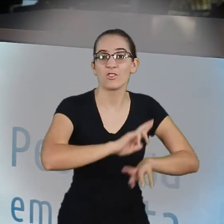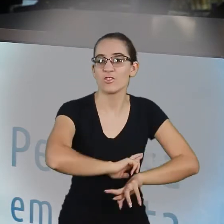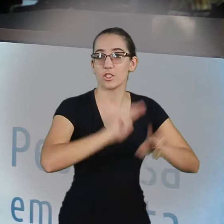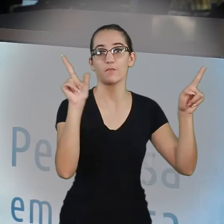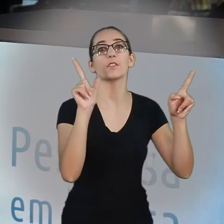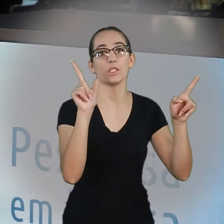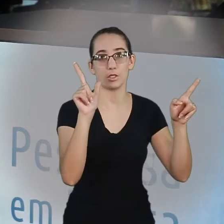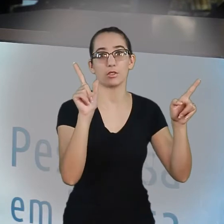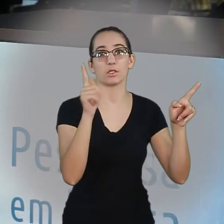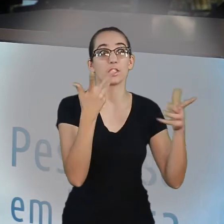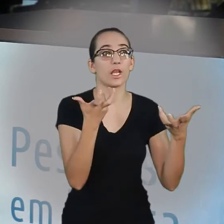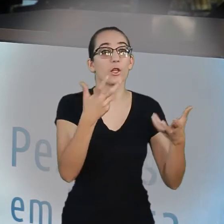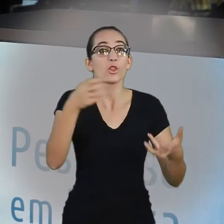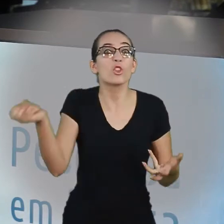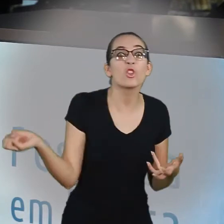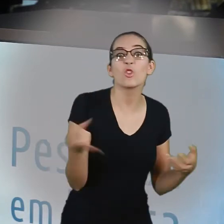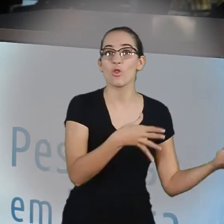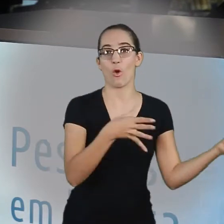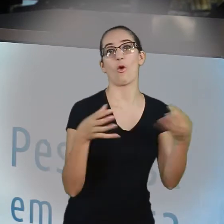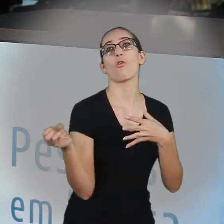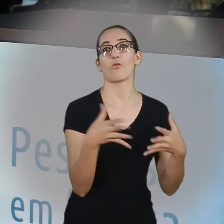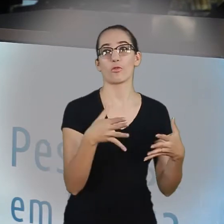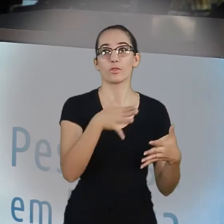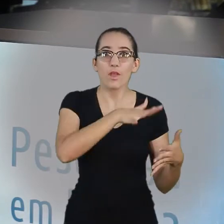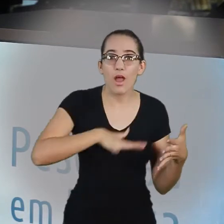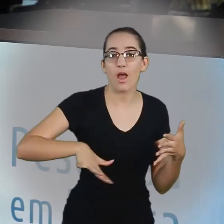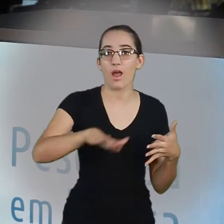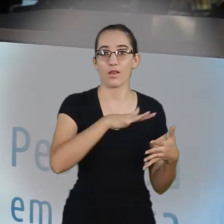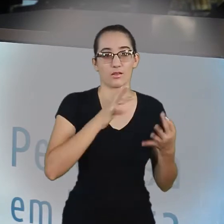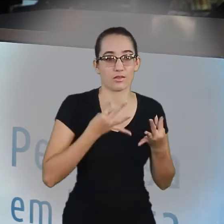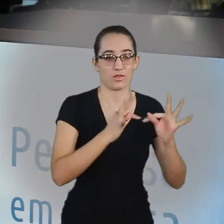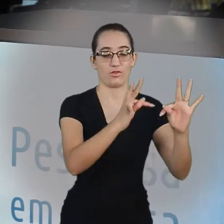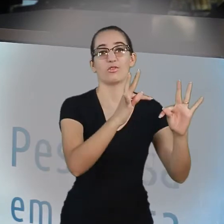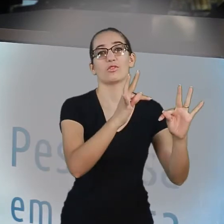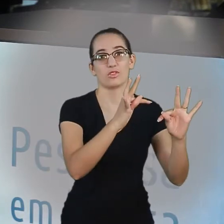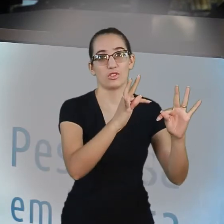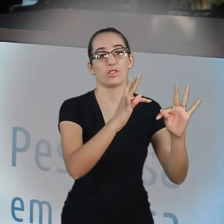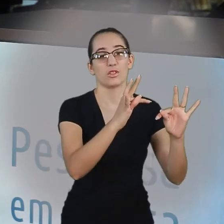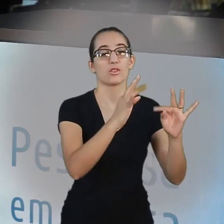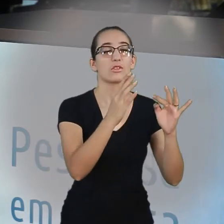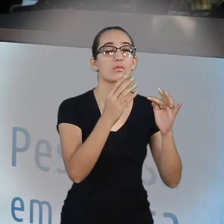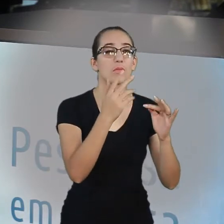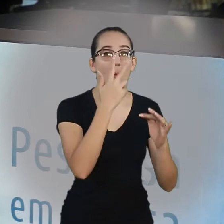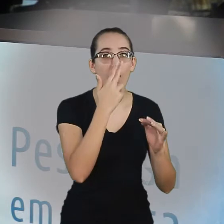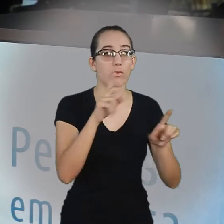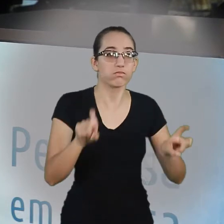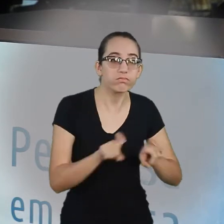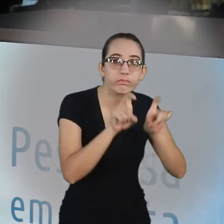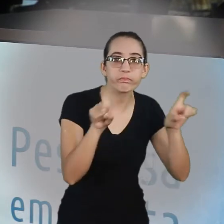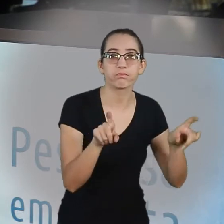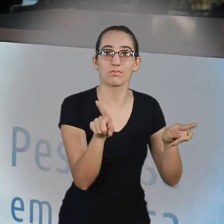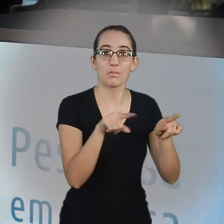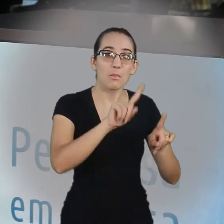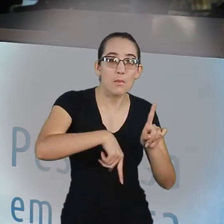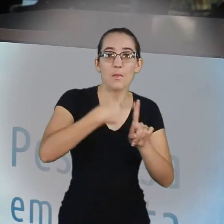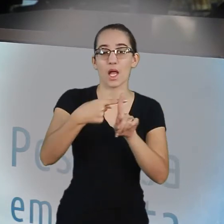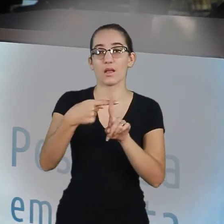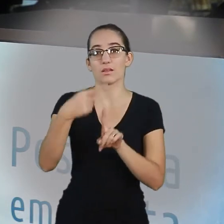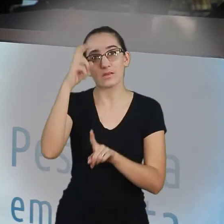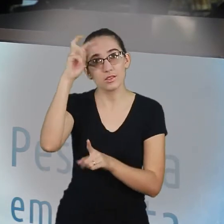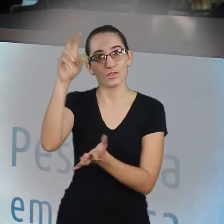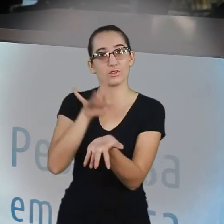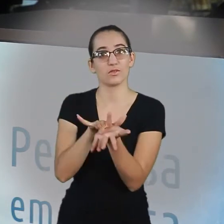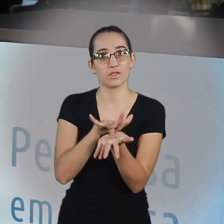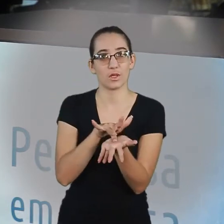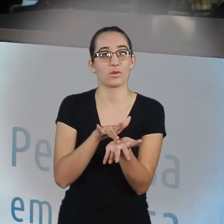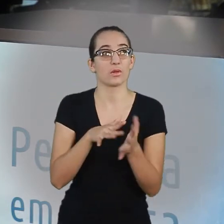de inovação na área de tecnologia da informação e inteligência artificial é vista como estratégico para inúmeros países, né? Para pelo